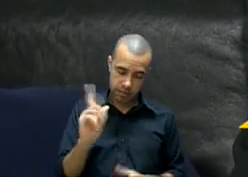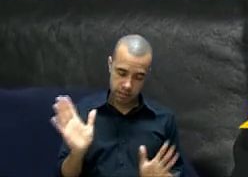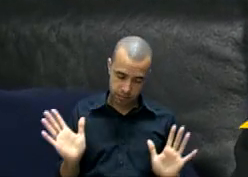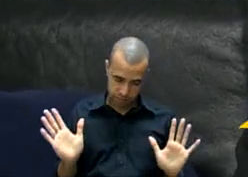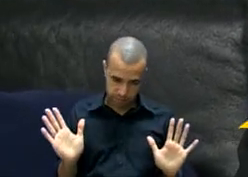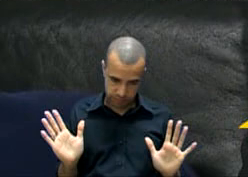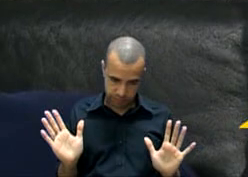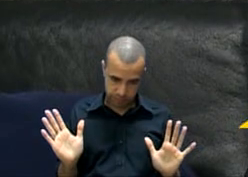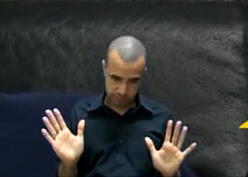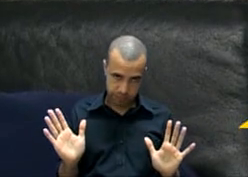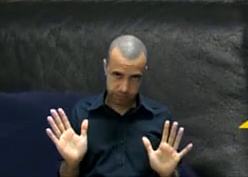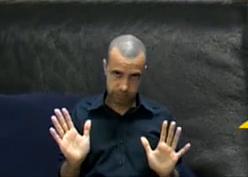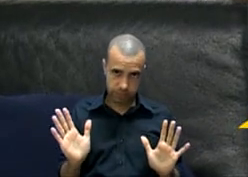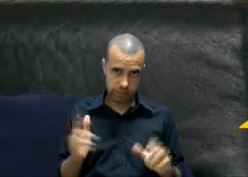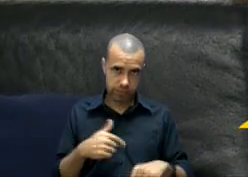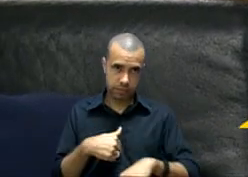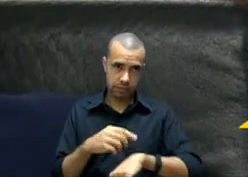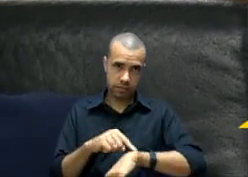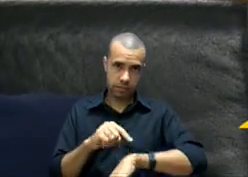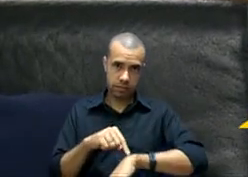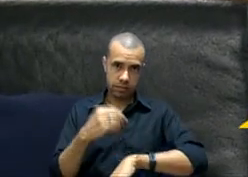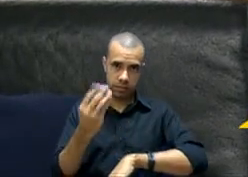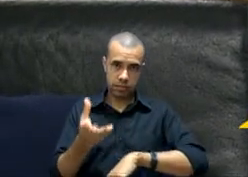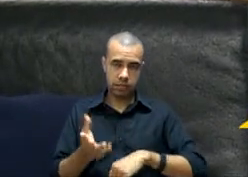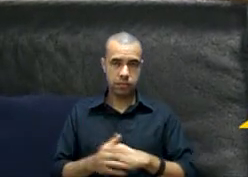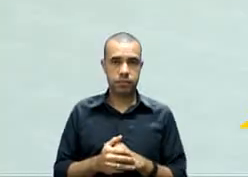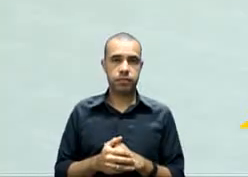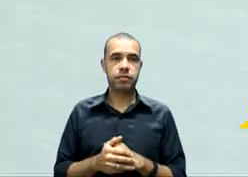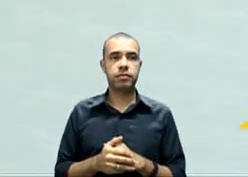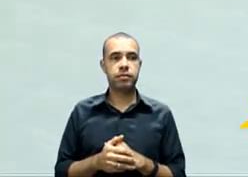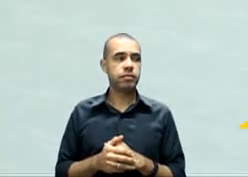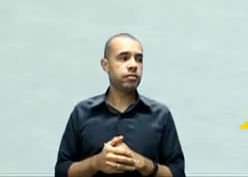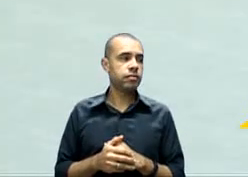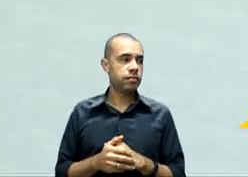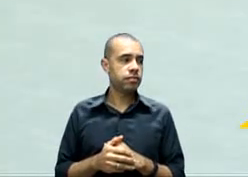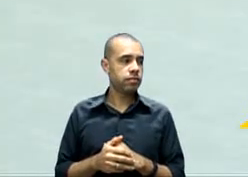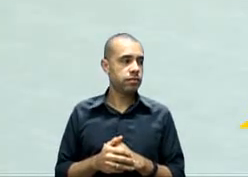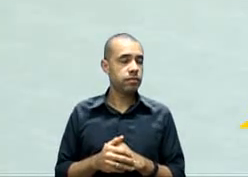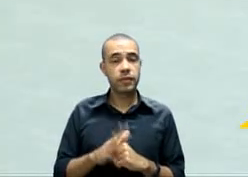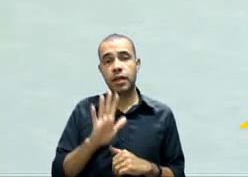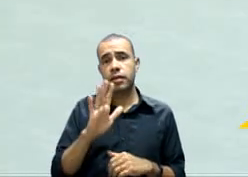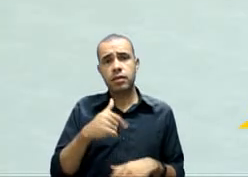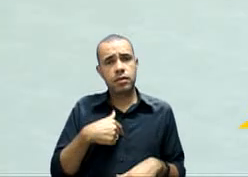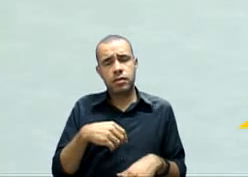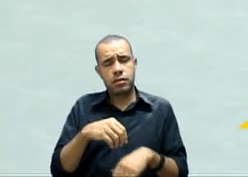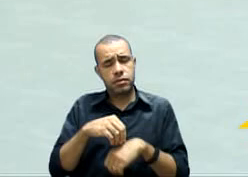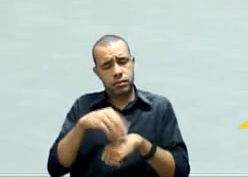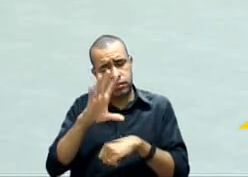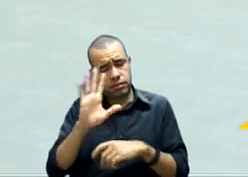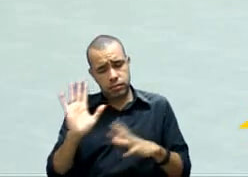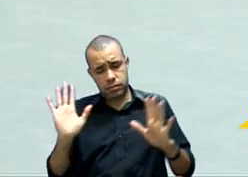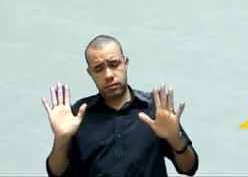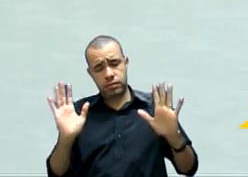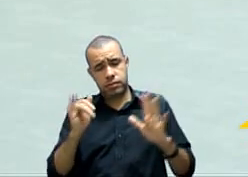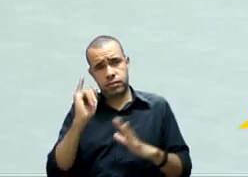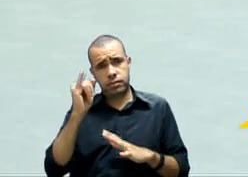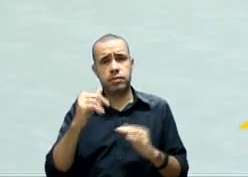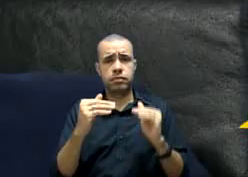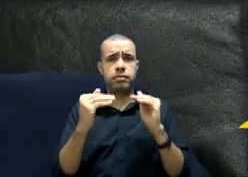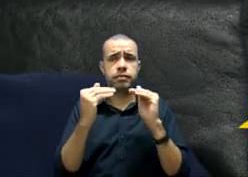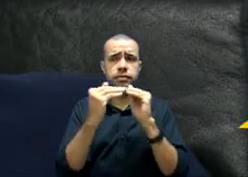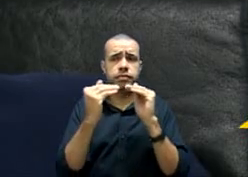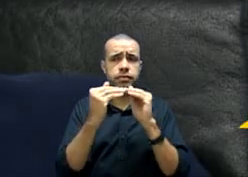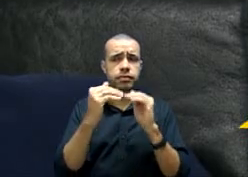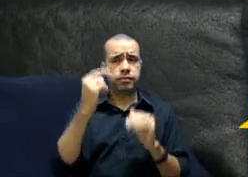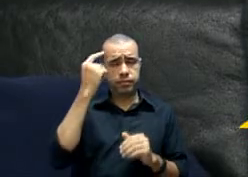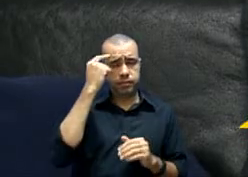como... Já tá foi, meu Deus. Então, o senhor pede a palavra, eu não, só vou agradecer. Era só isso que eu queria dizer, só concordar com Vossa